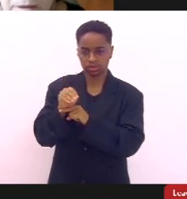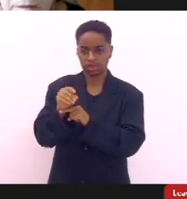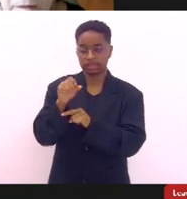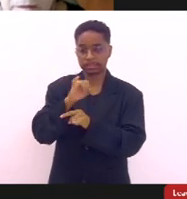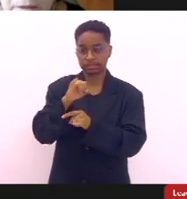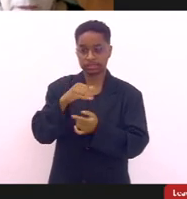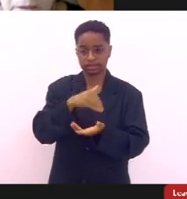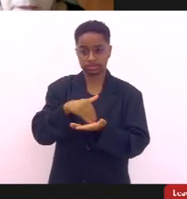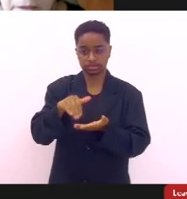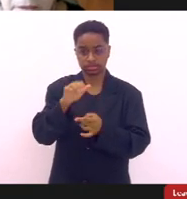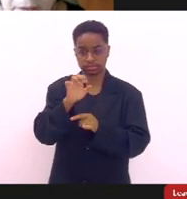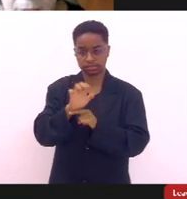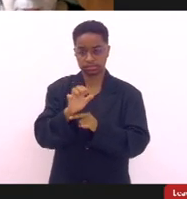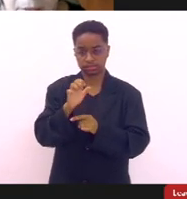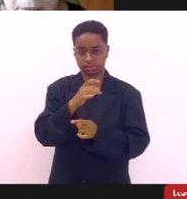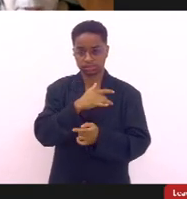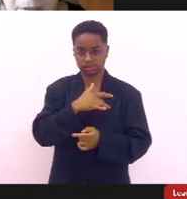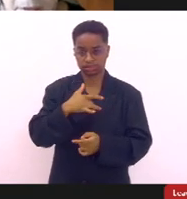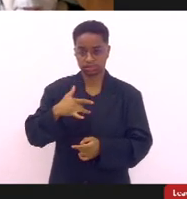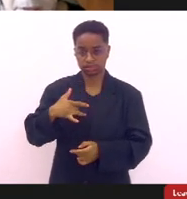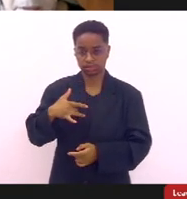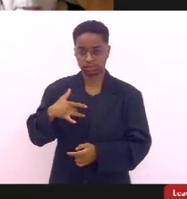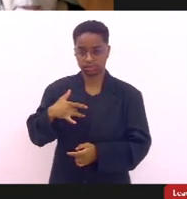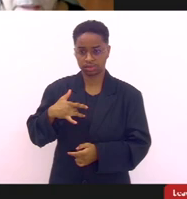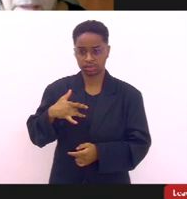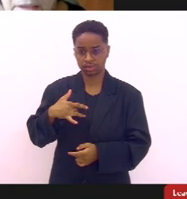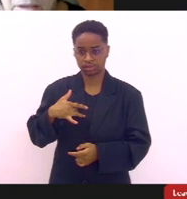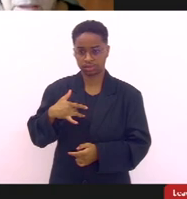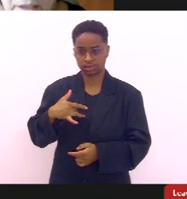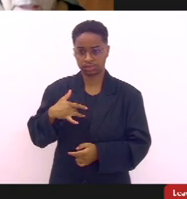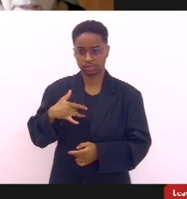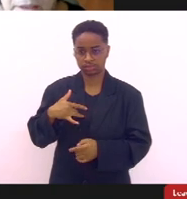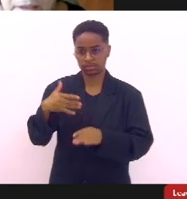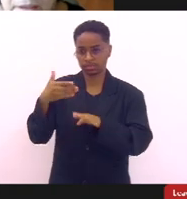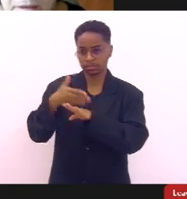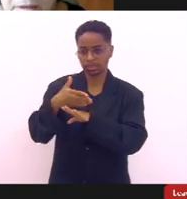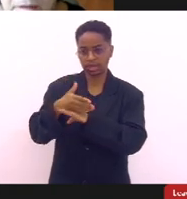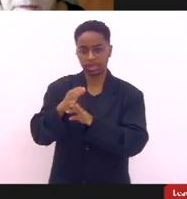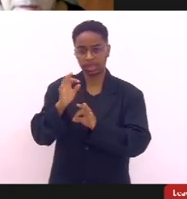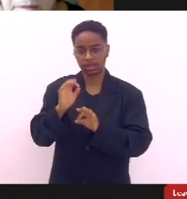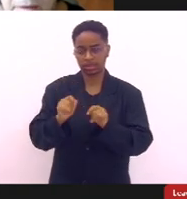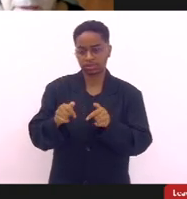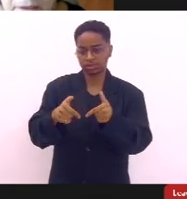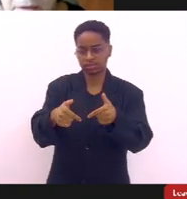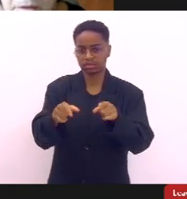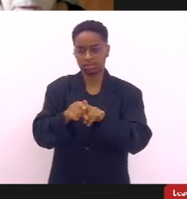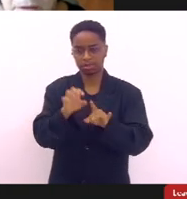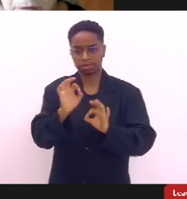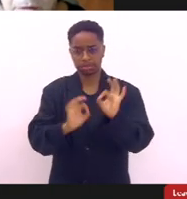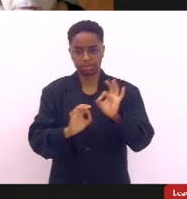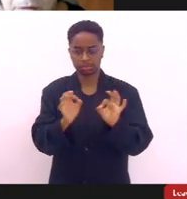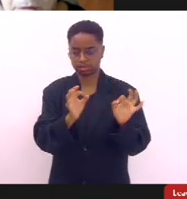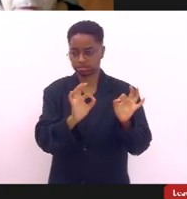Estadual de Saúde. E a SEAP não participou da execução e nem do planejamento desse recurso.